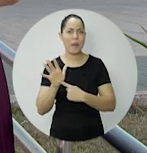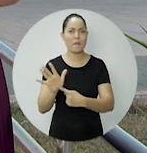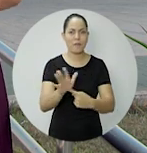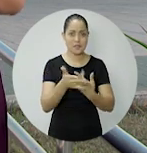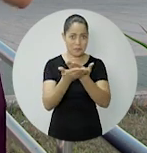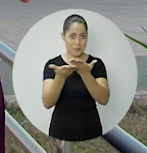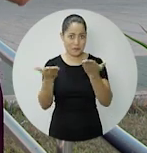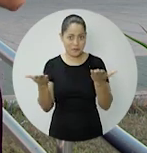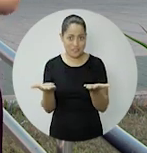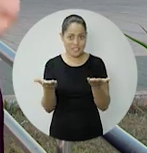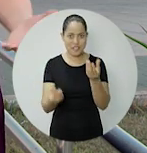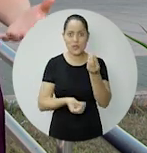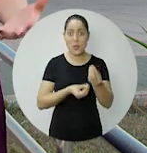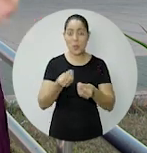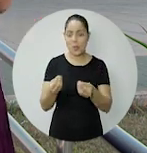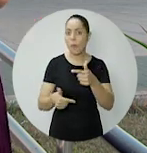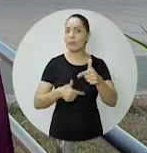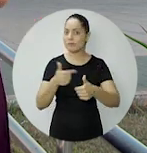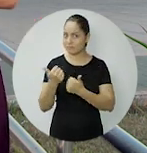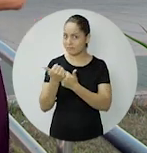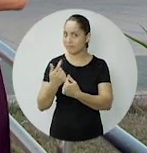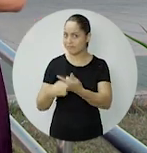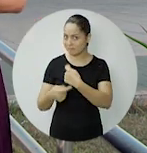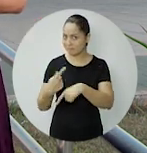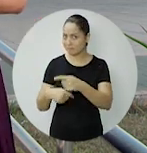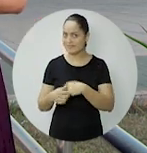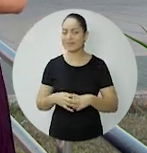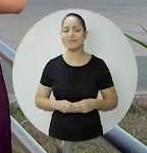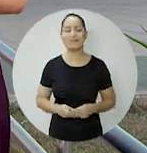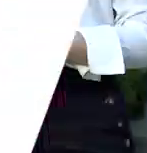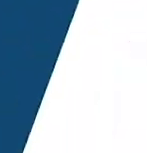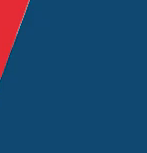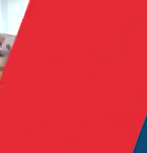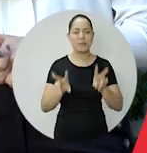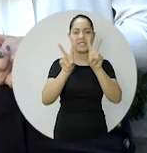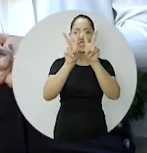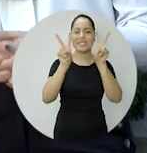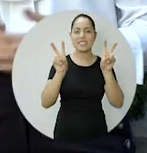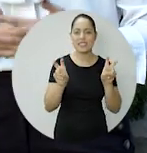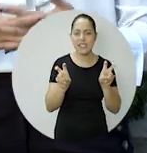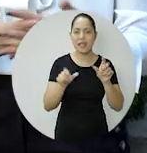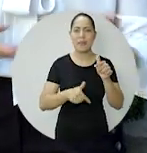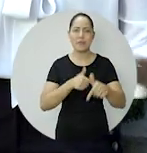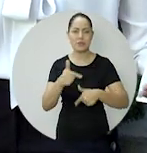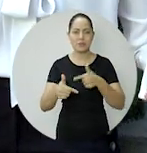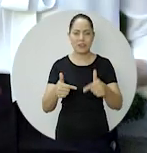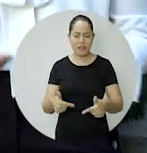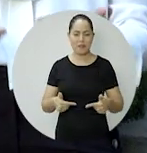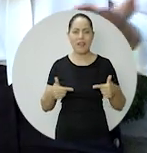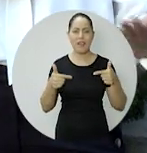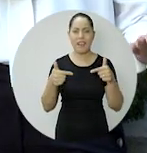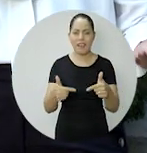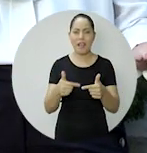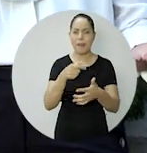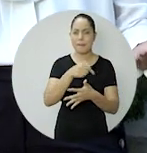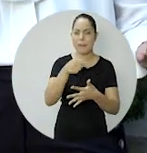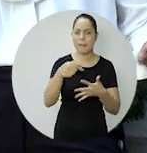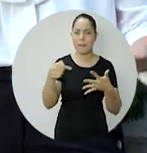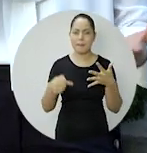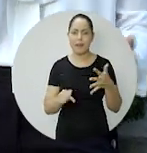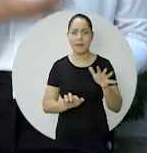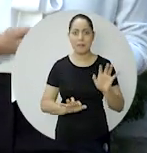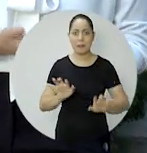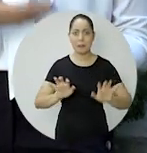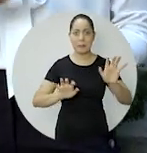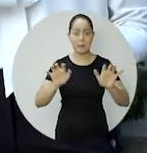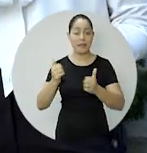já mostramos para todos vocês como é este trabalho. E para falarmos um pouquinho do trabalho que é desenvolvido